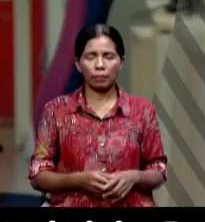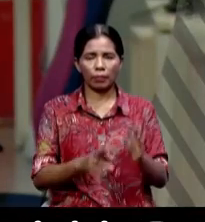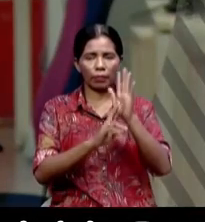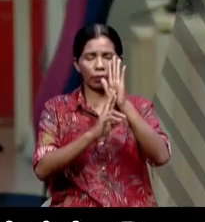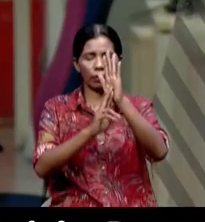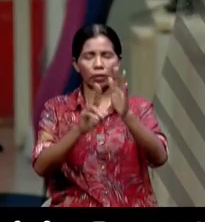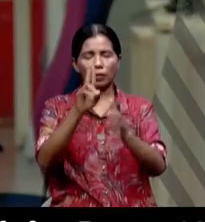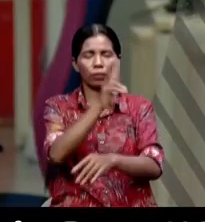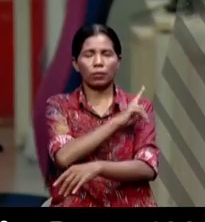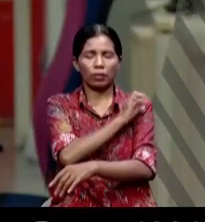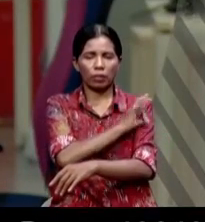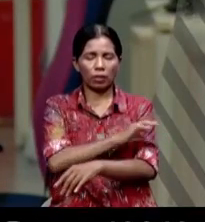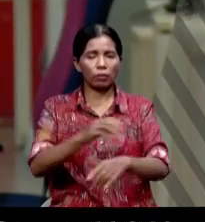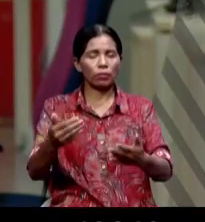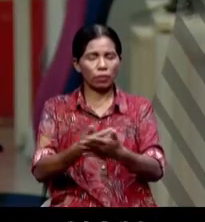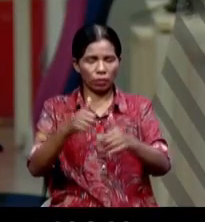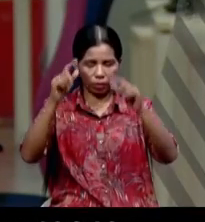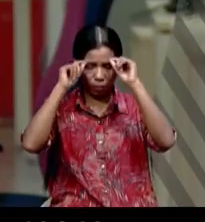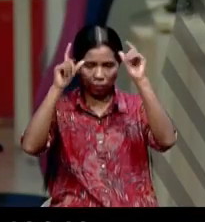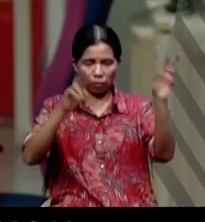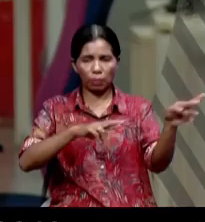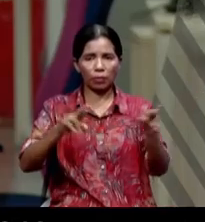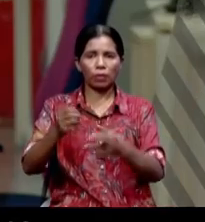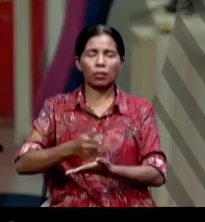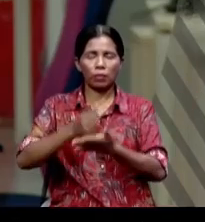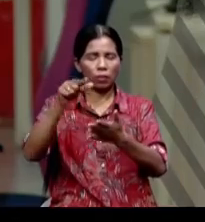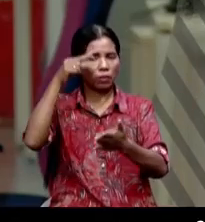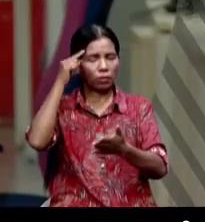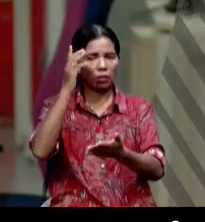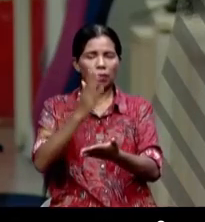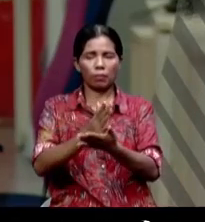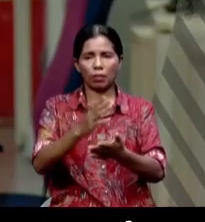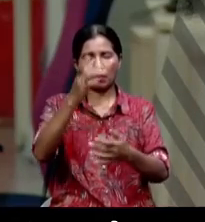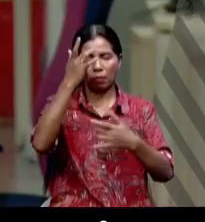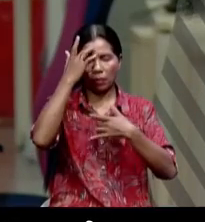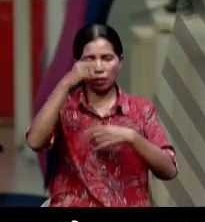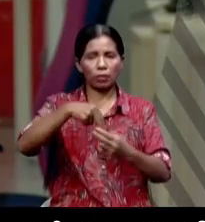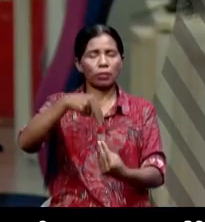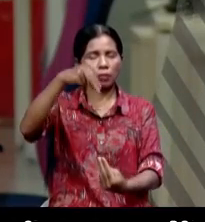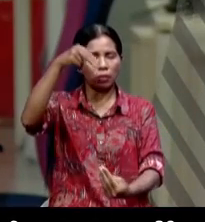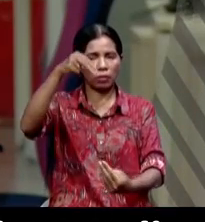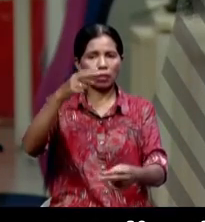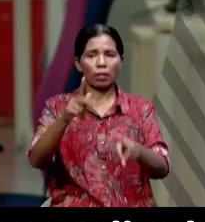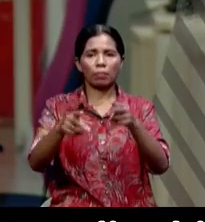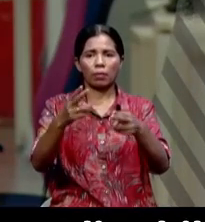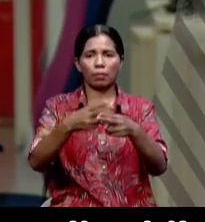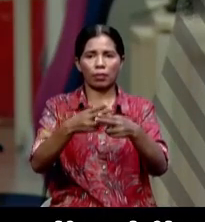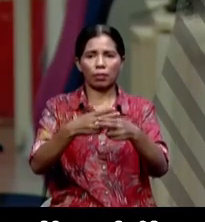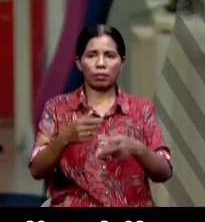Representante UNICEF foi em Timor-Leste pronto apoio ao governo ao de combate à malnutrição no Raish Badak.